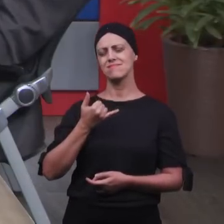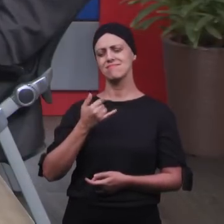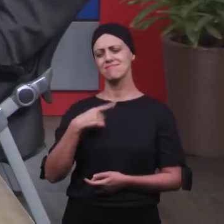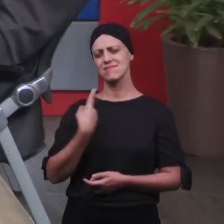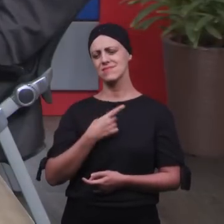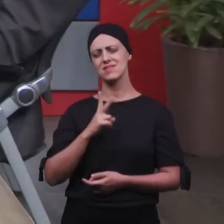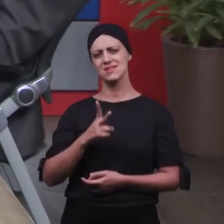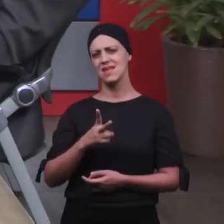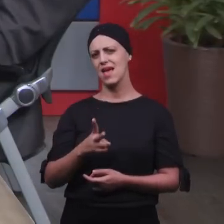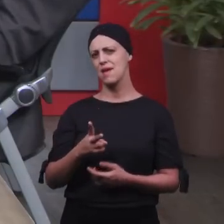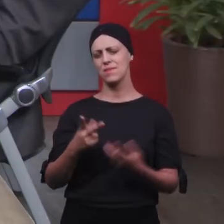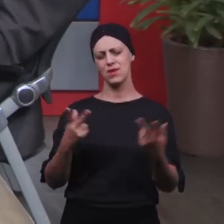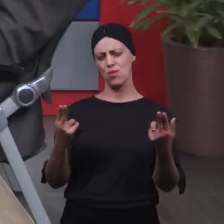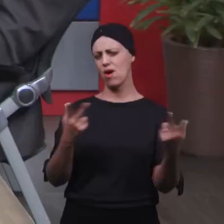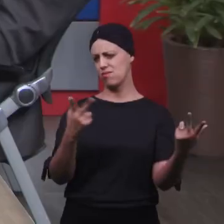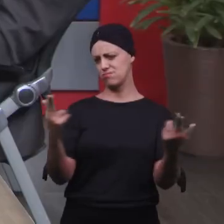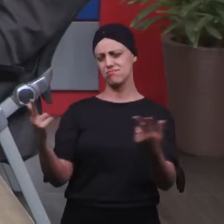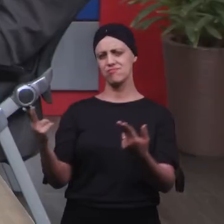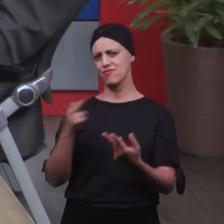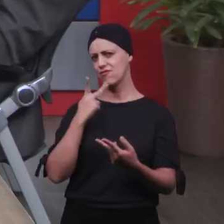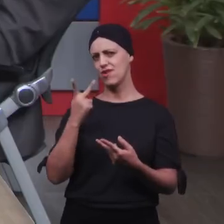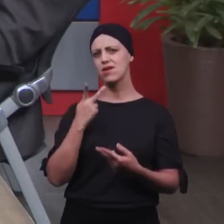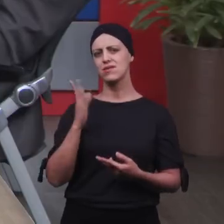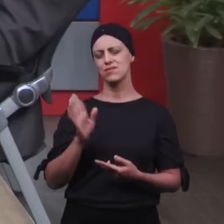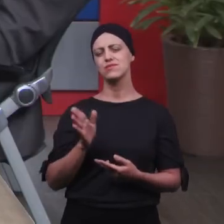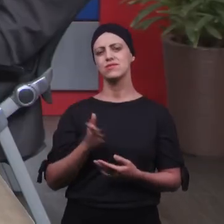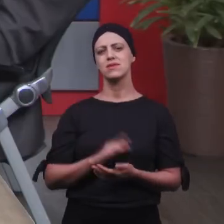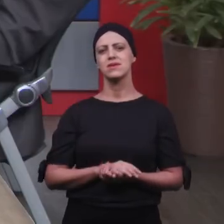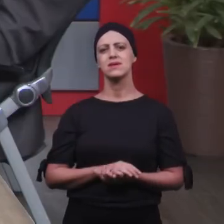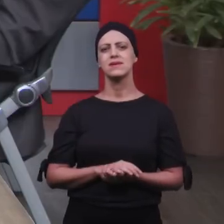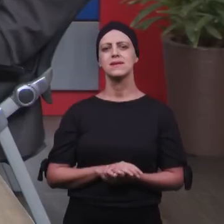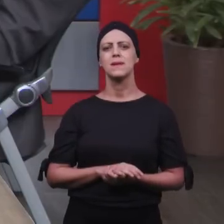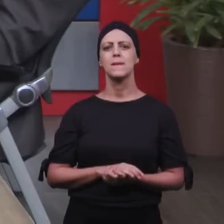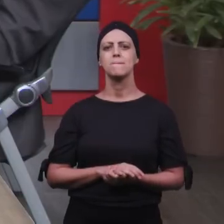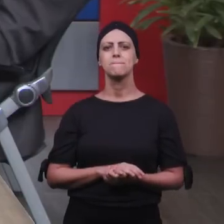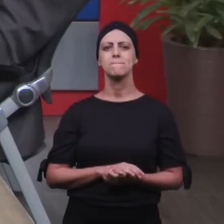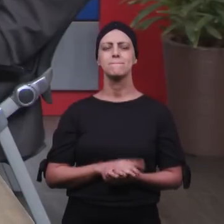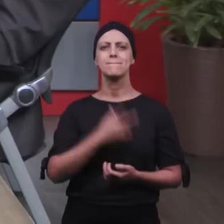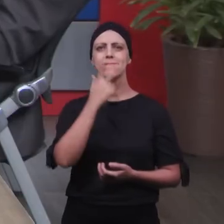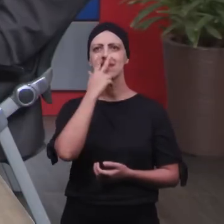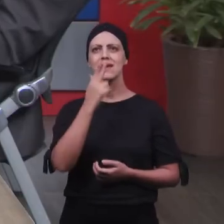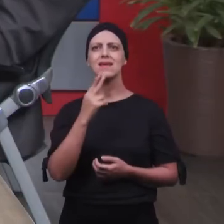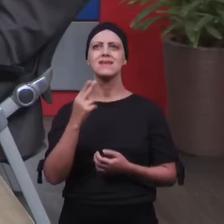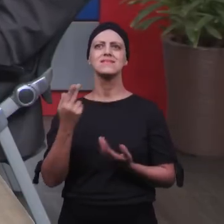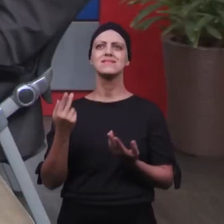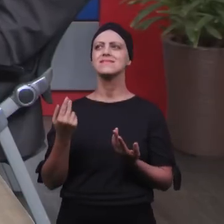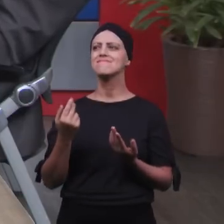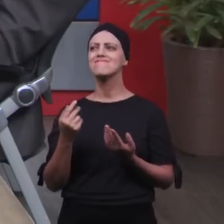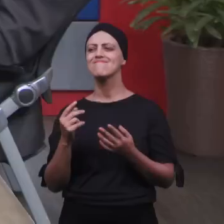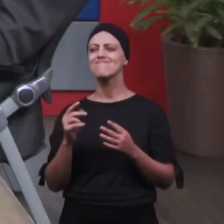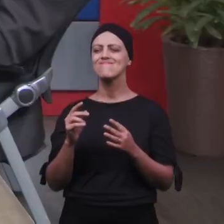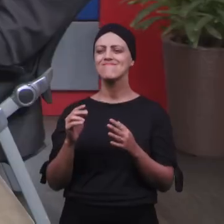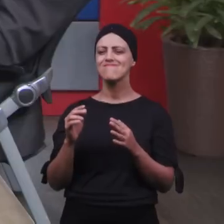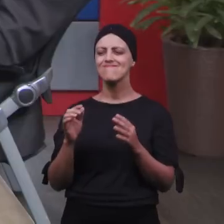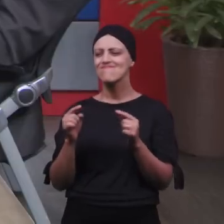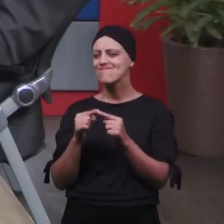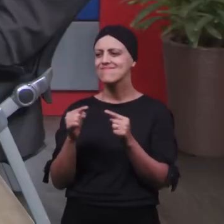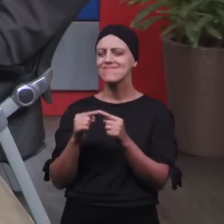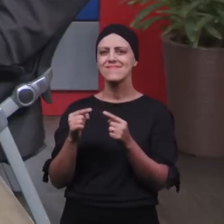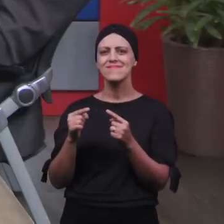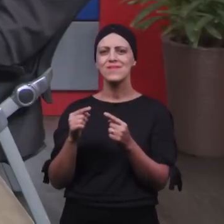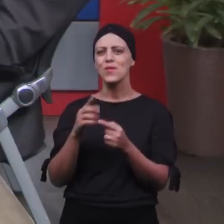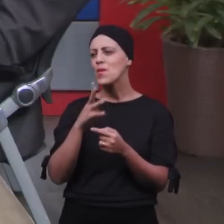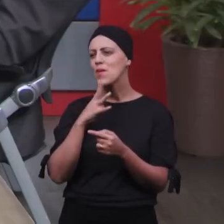Marcelo, bem colocaram aqui, pastor Figueiredo também, a gente acaba se familiarizando e você acaba, até pela voz, você